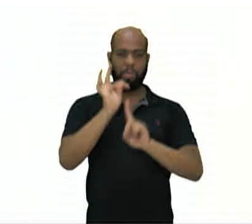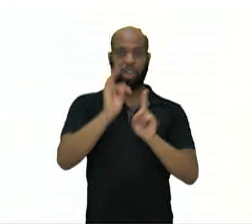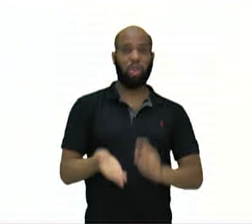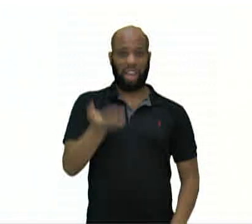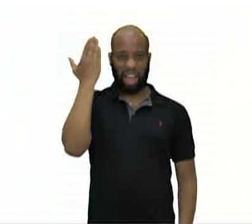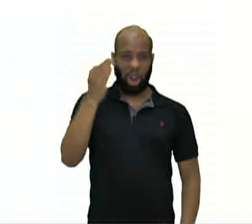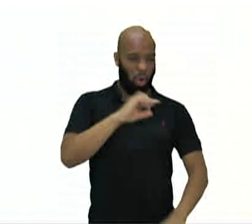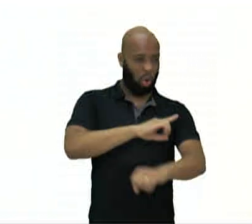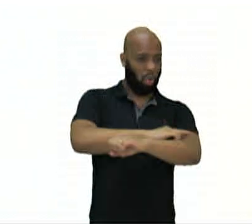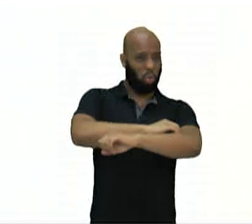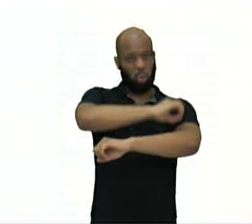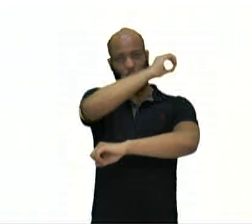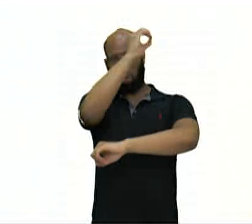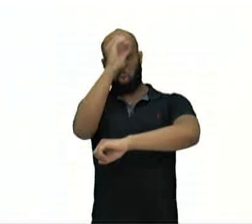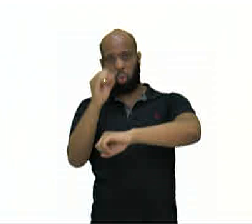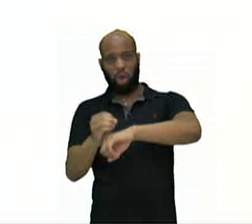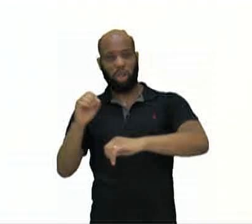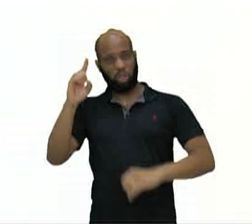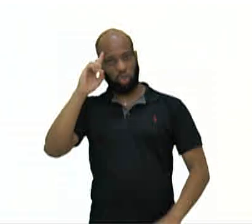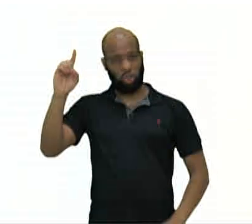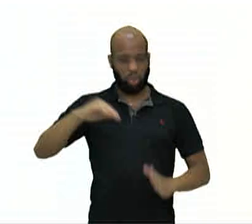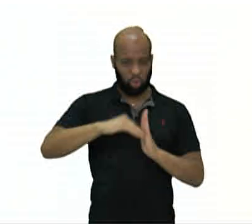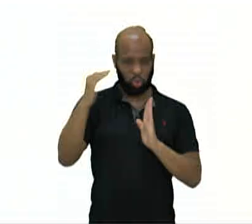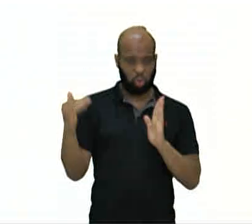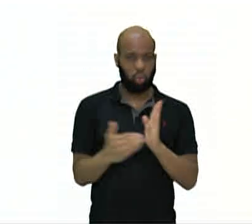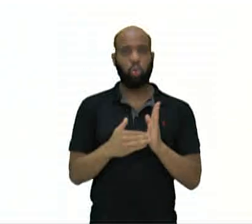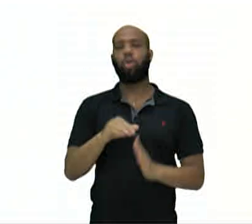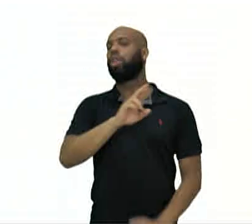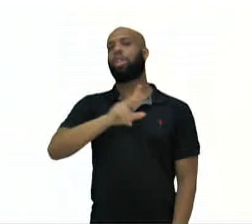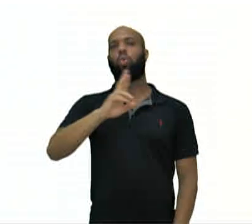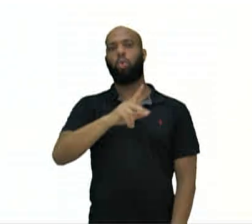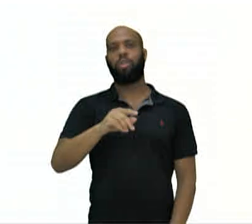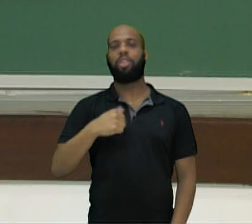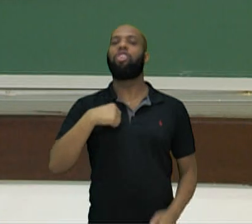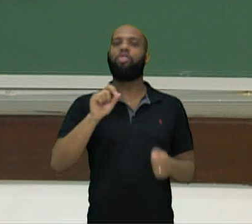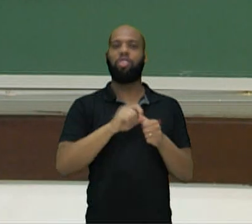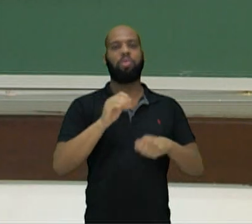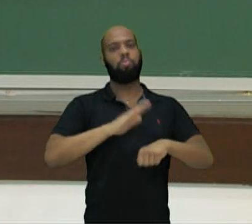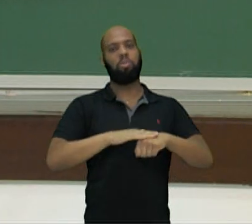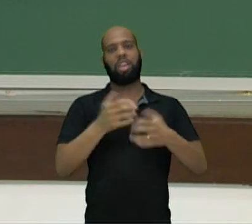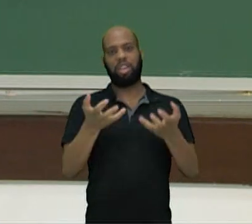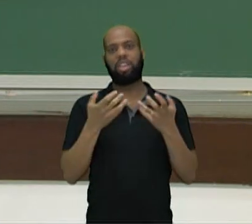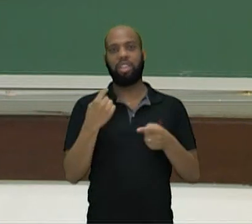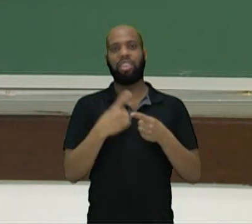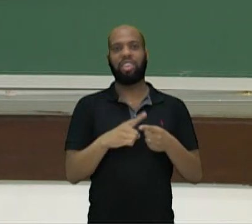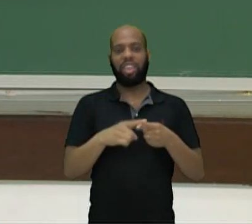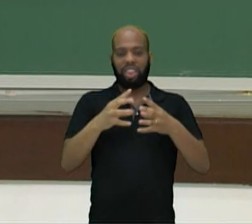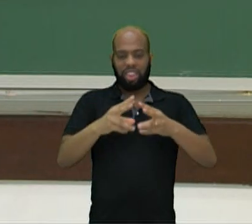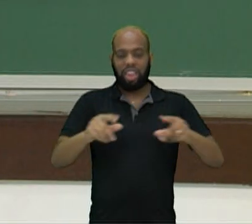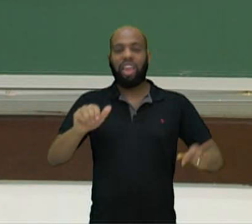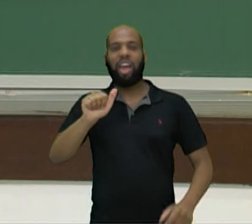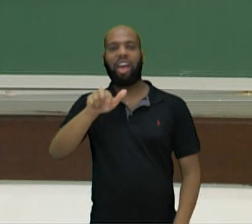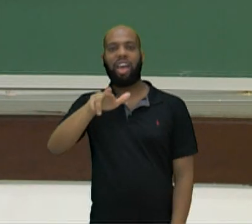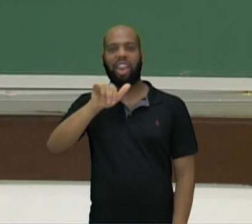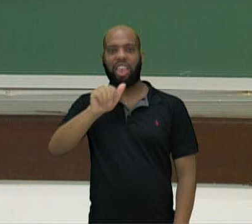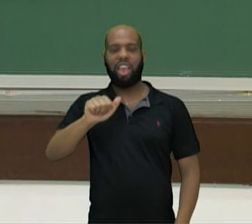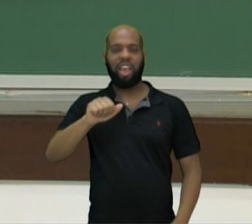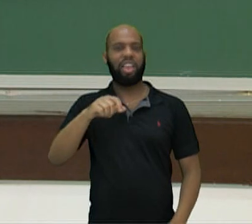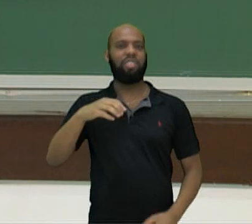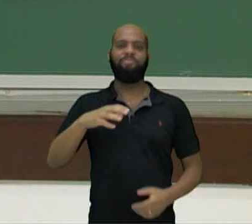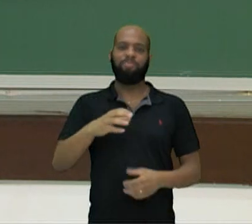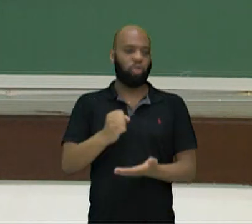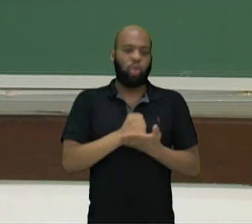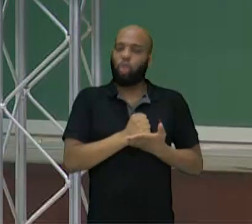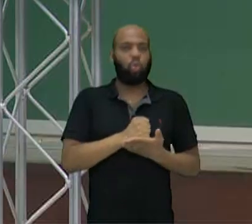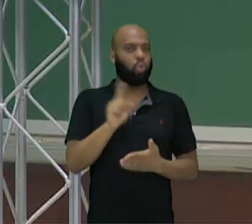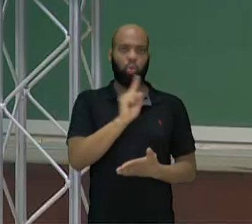Não. E isso foi proposital. Sabe por quê? A areia não tem a propriedade de reter o calor.